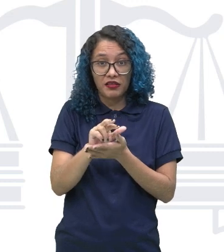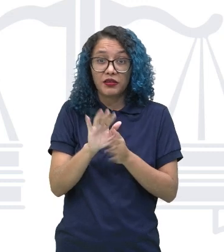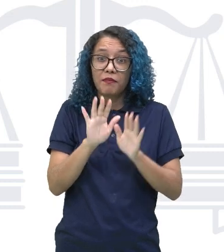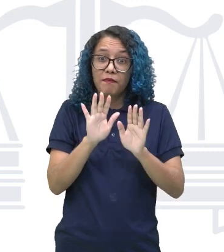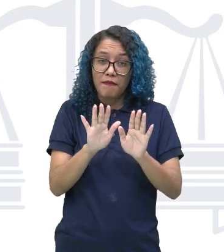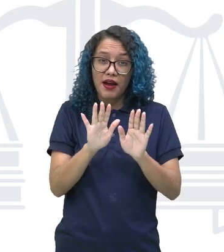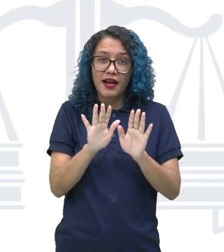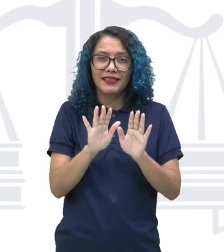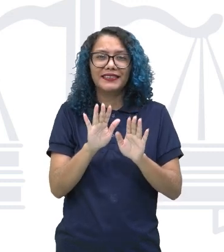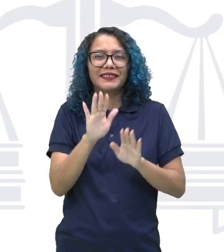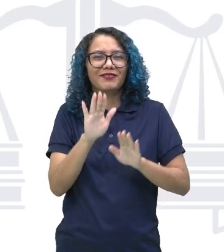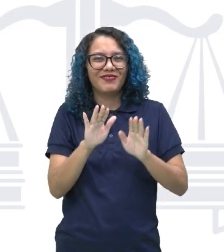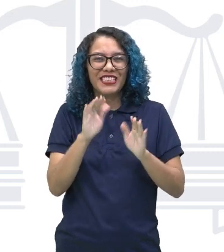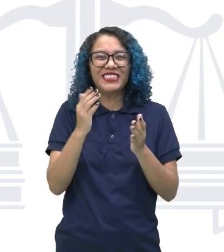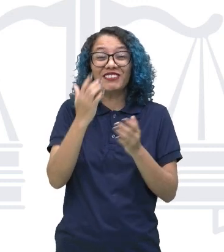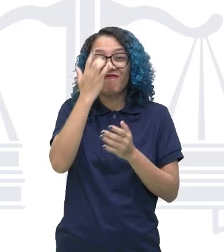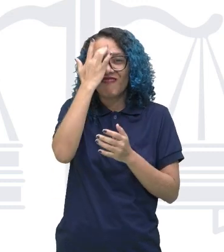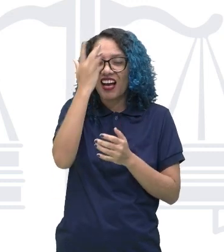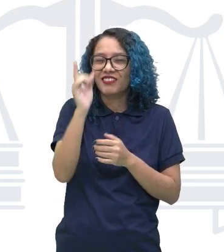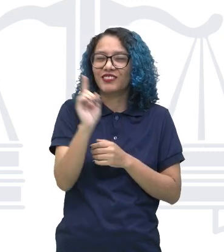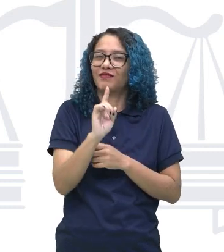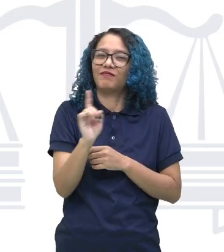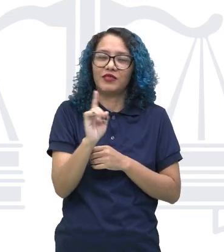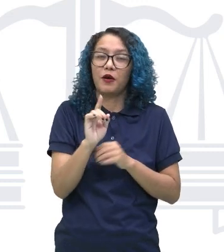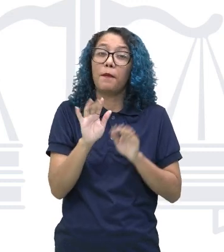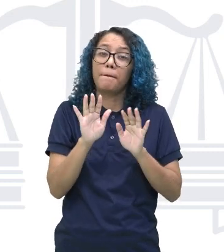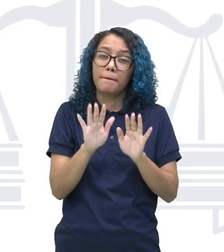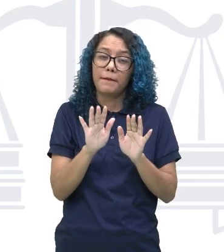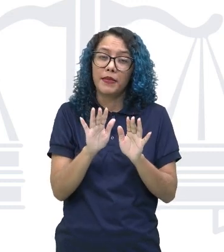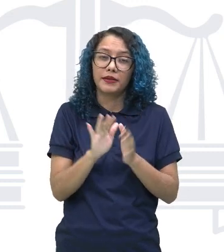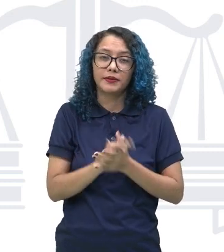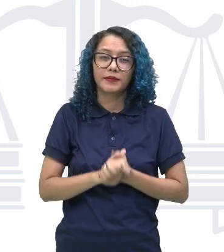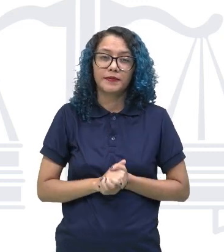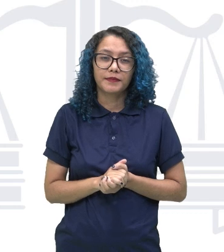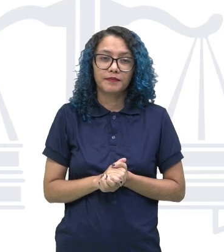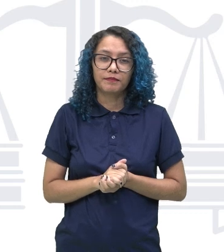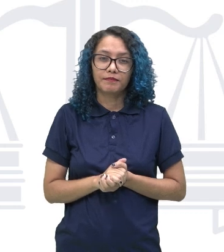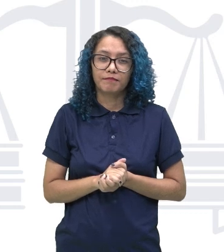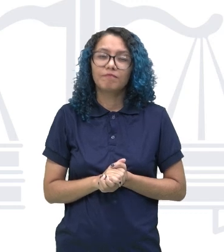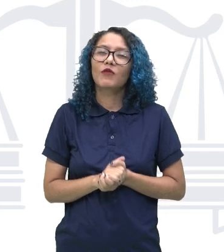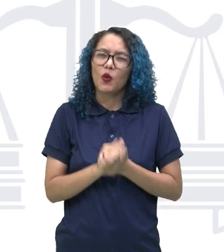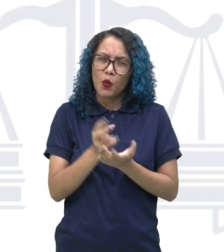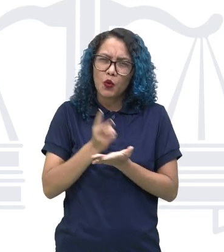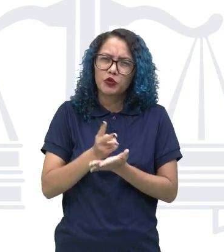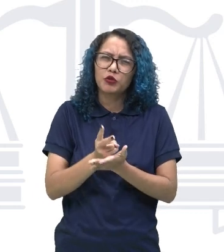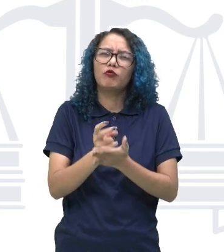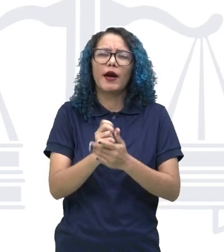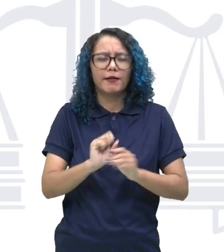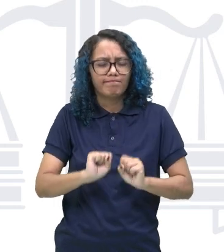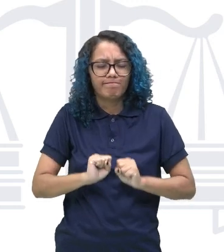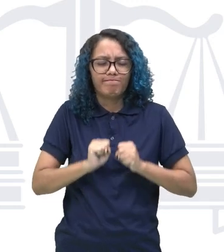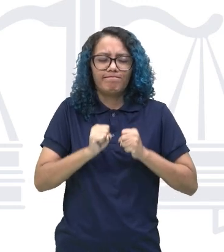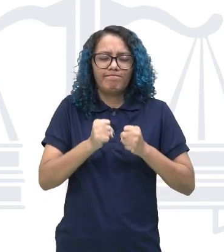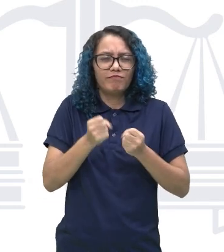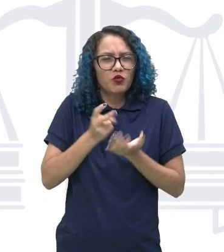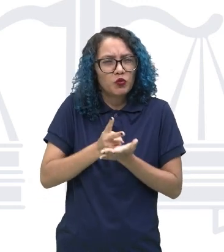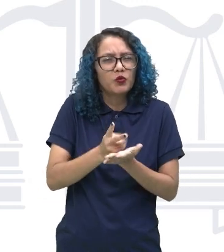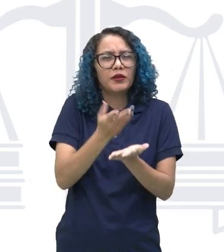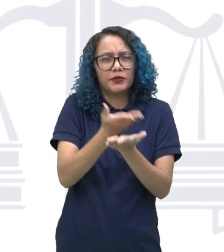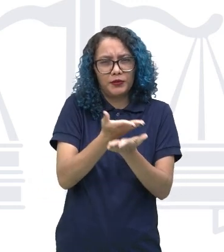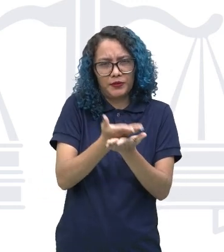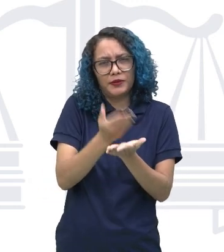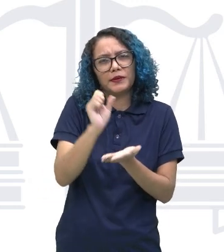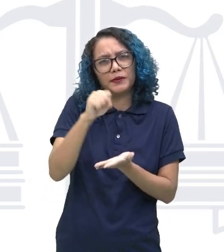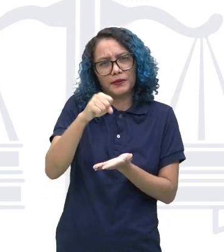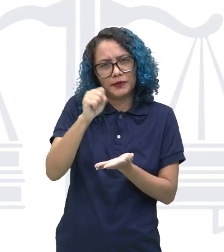tão fácil assim, mas teve aí um percurso que fez com que eu continuasse nessa estrada. E Eu você? acho, eu acho,